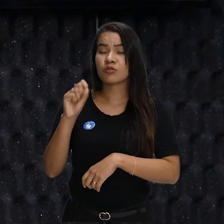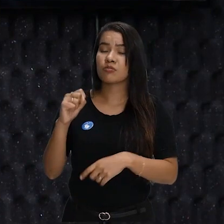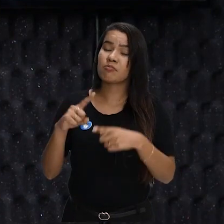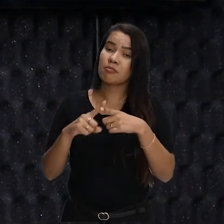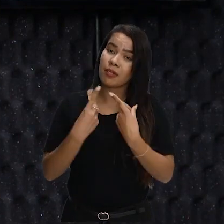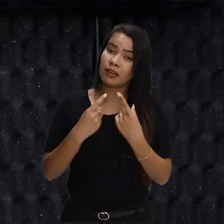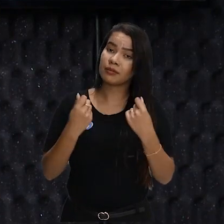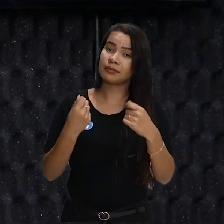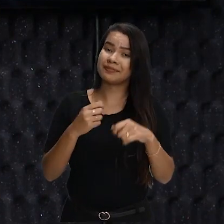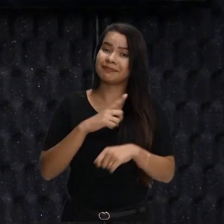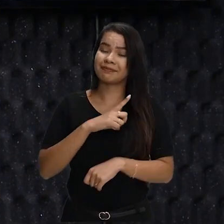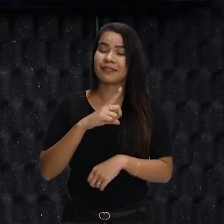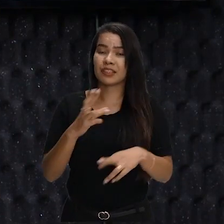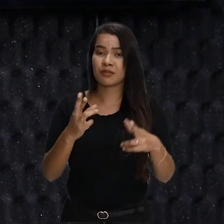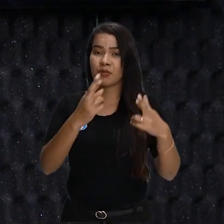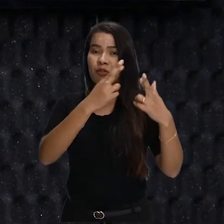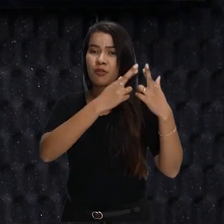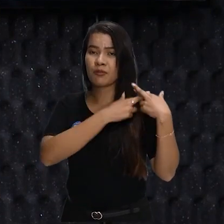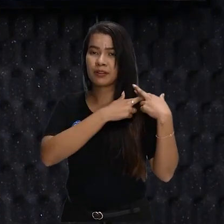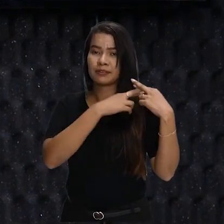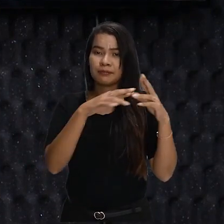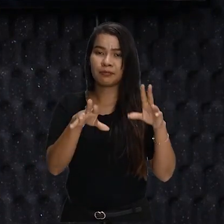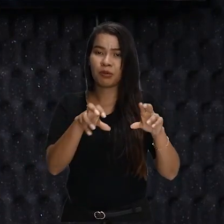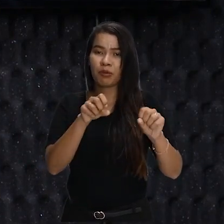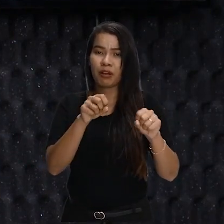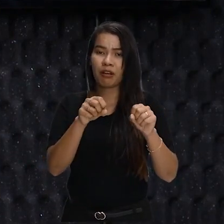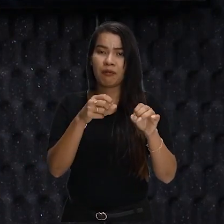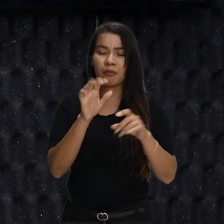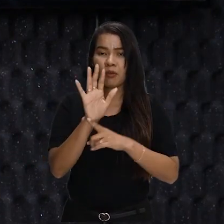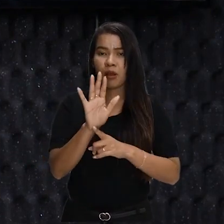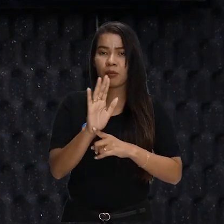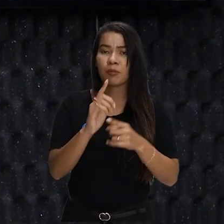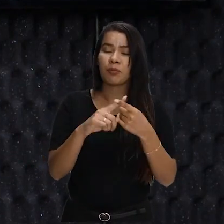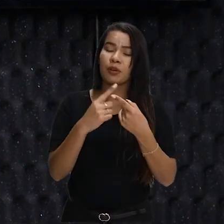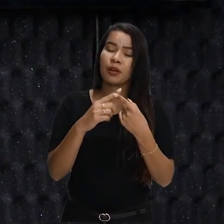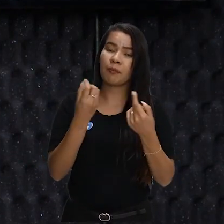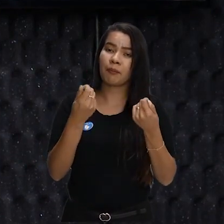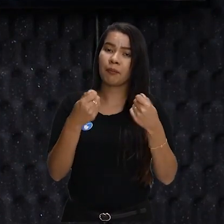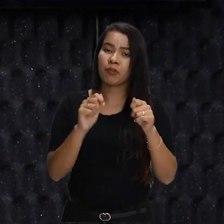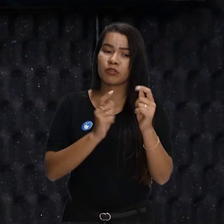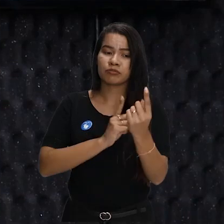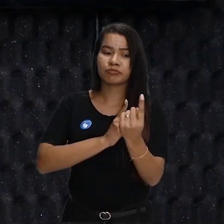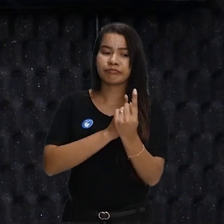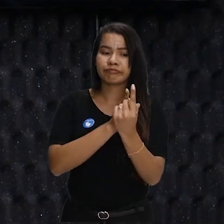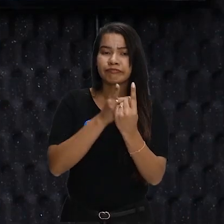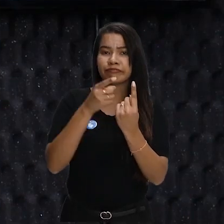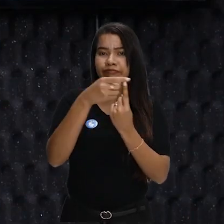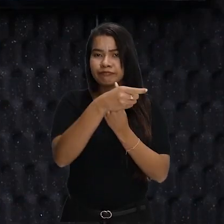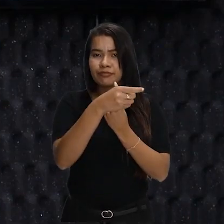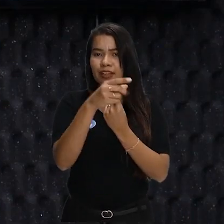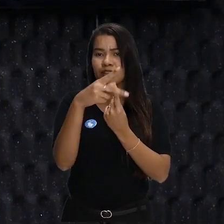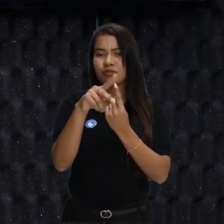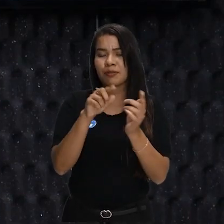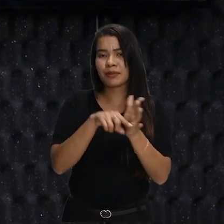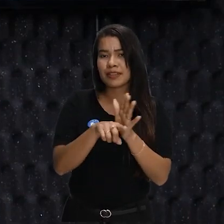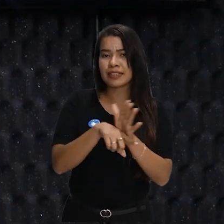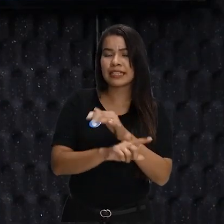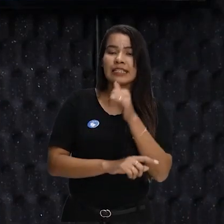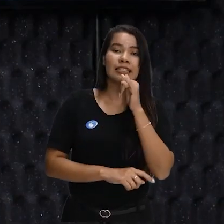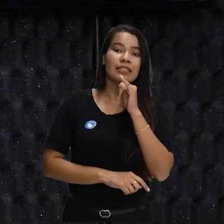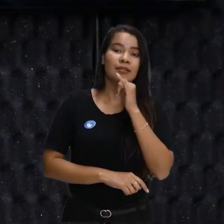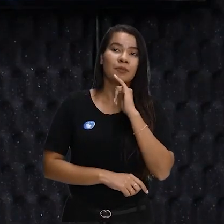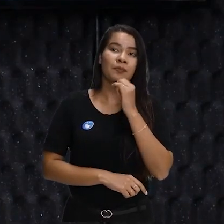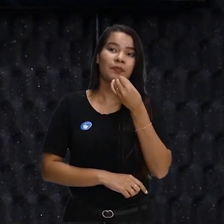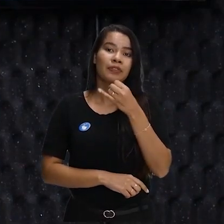buscar essa amostra, porque senão você desvirtua a sua pesquisa. Vamos supor que esse terceiro ano aqui,